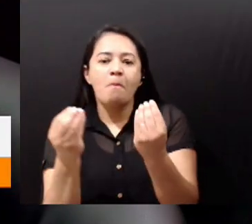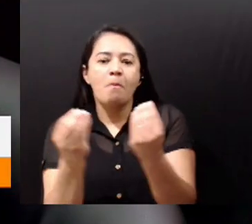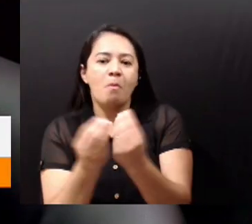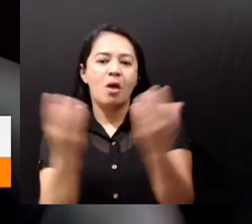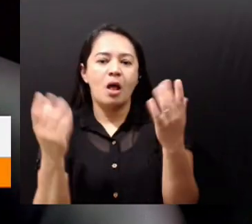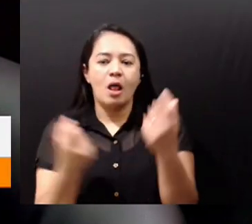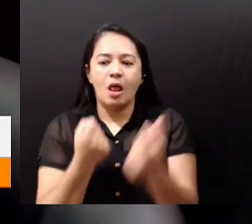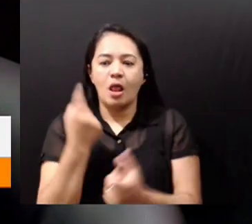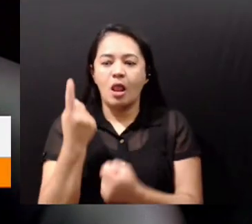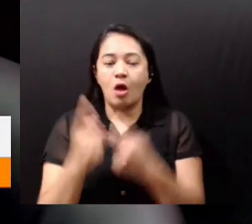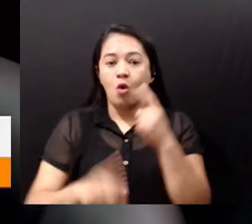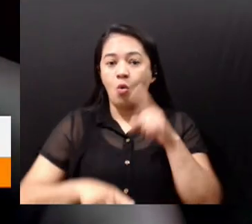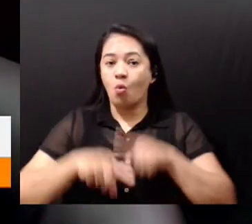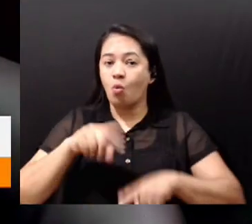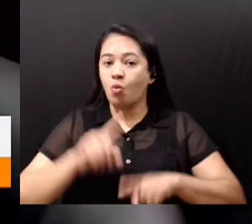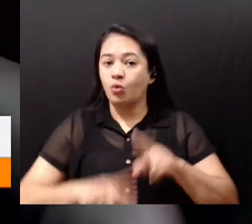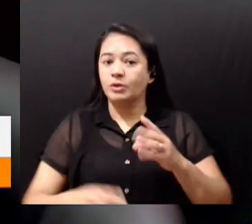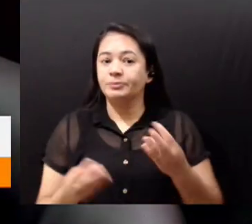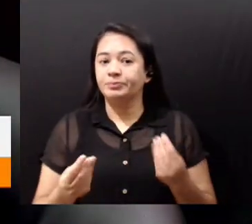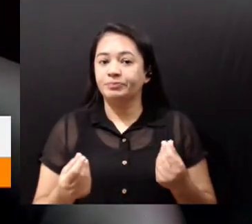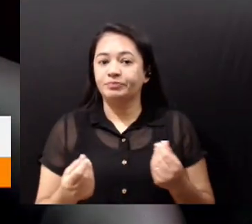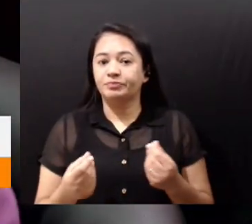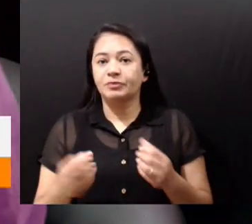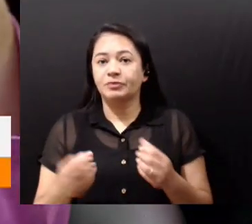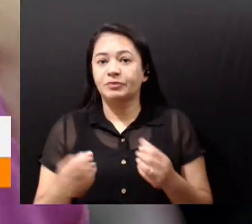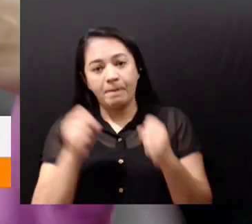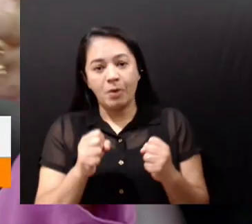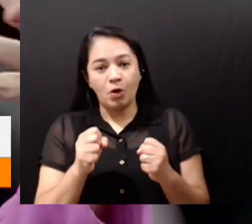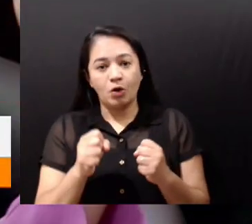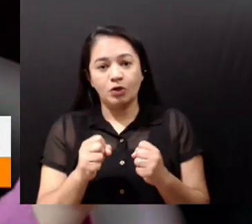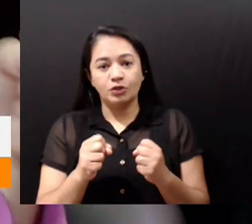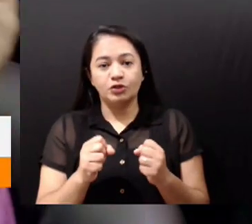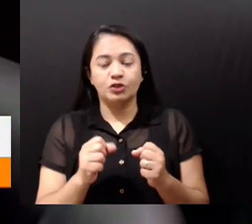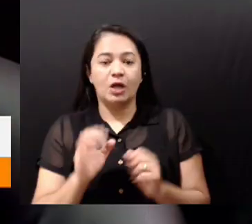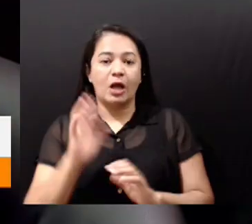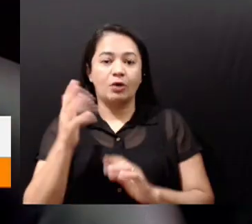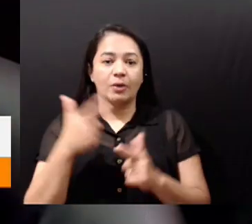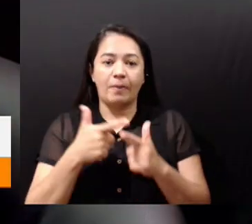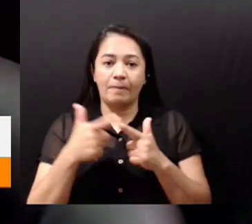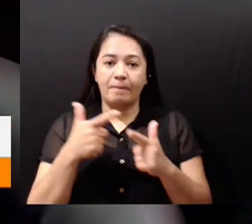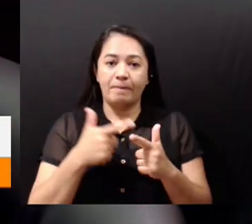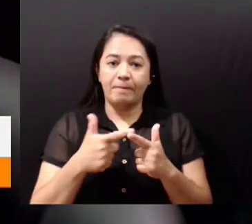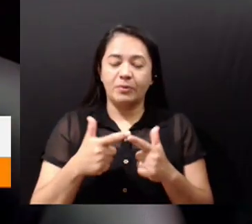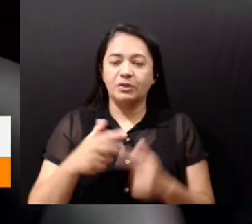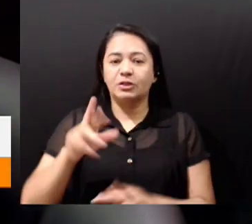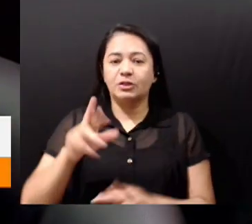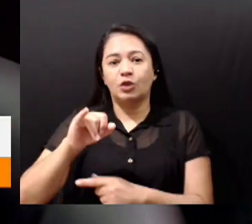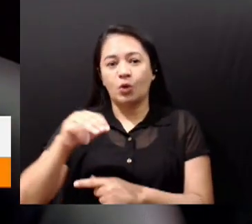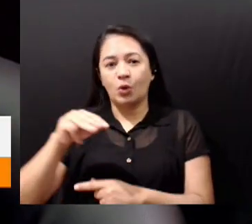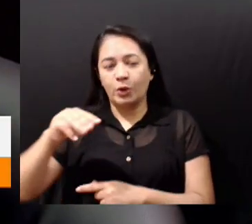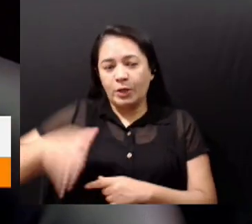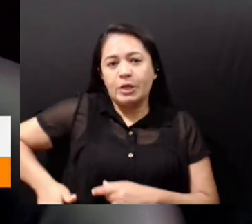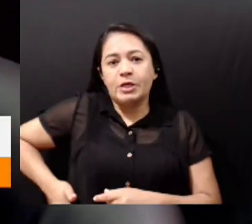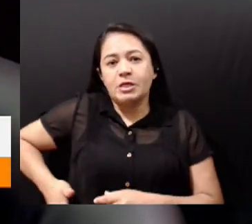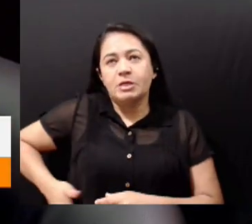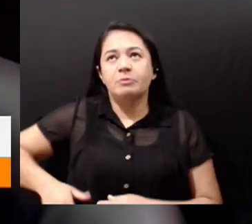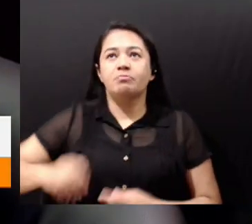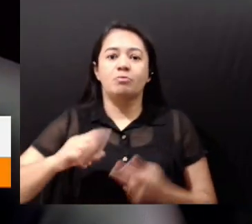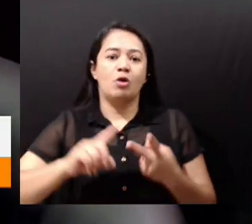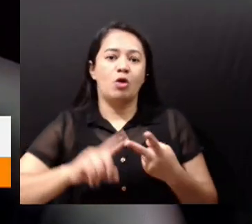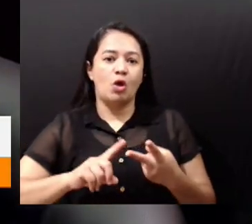que podem causar problemas, seja uma disfunção renal, seja uma disfunção hepática